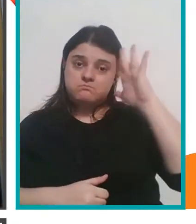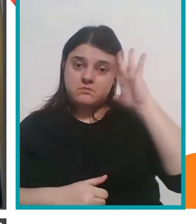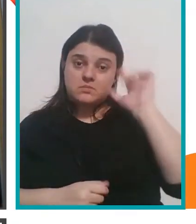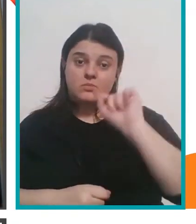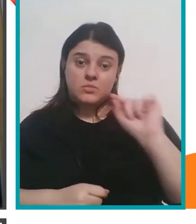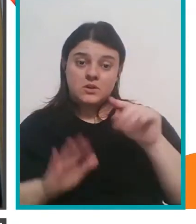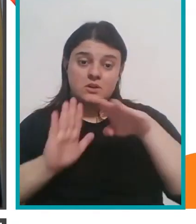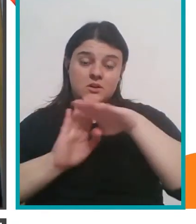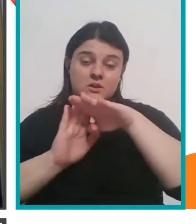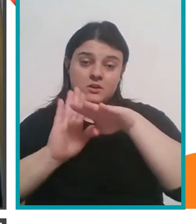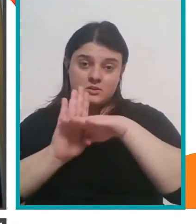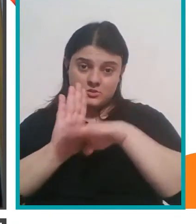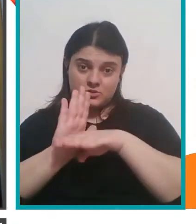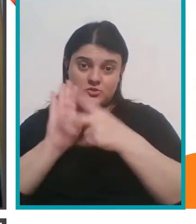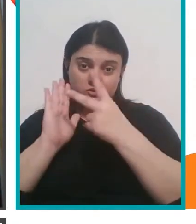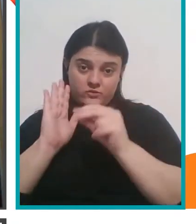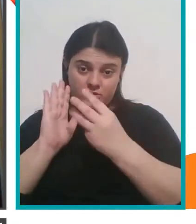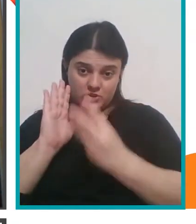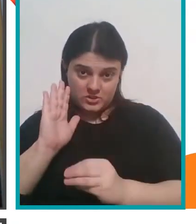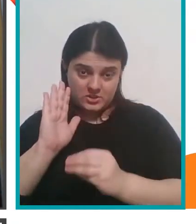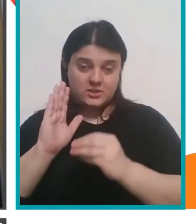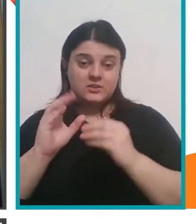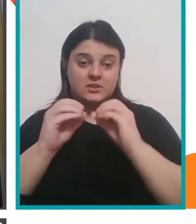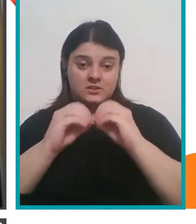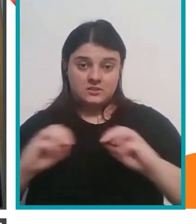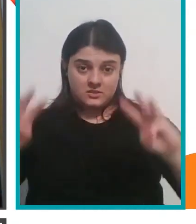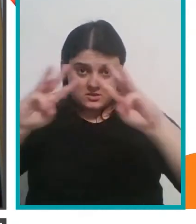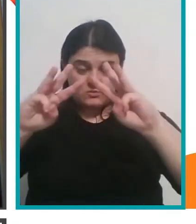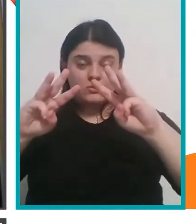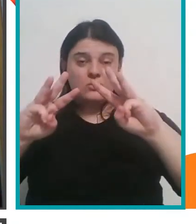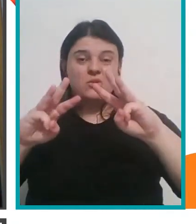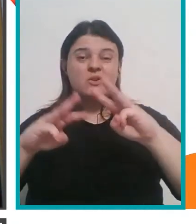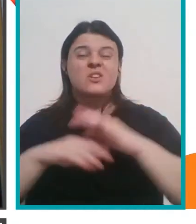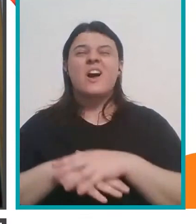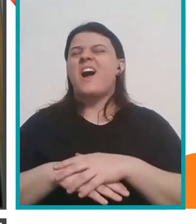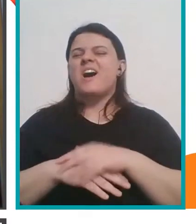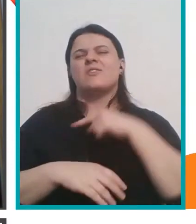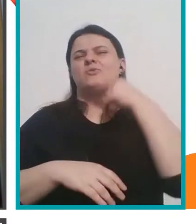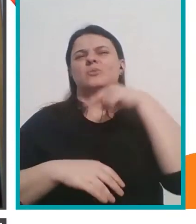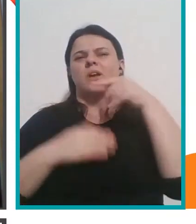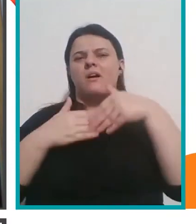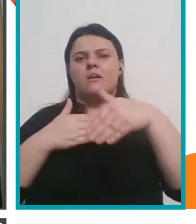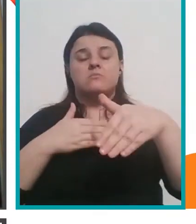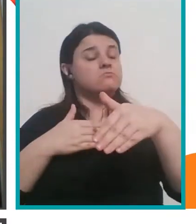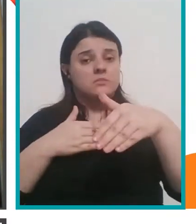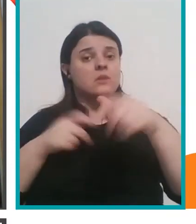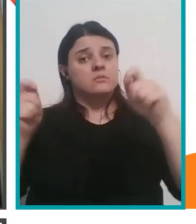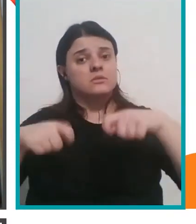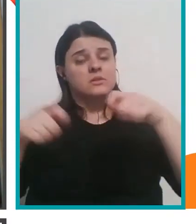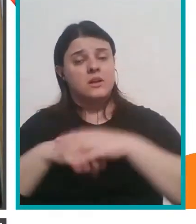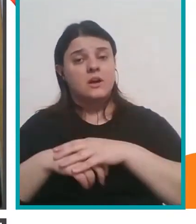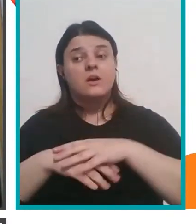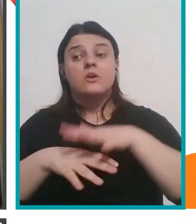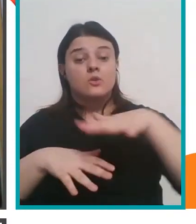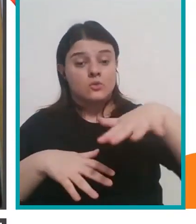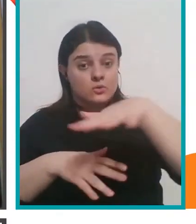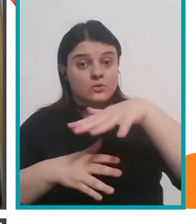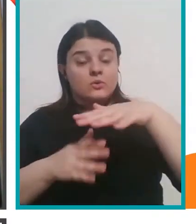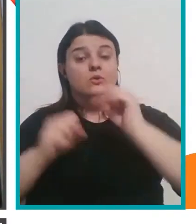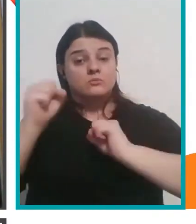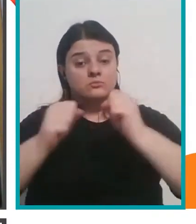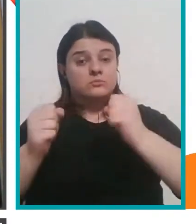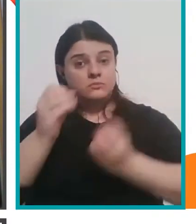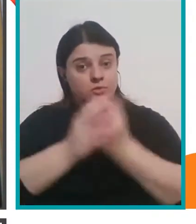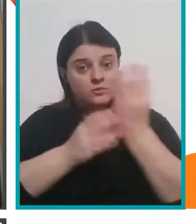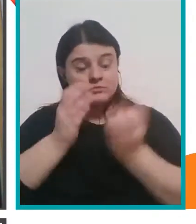Agenda 2030 das Nações Unidas não é mera utopia para a humanidade, e eu acho que o setor produtivo, ele tem tudo a ver com